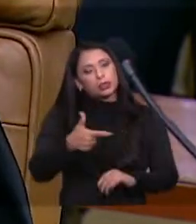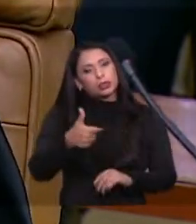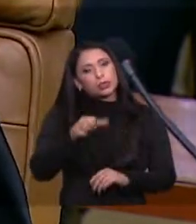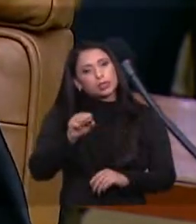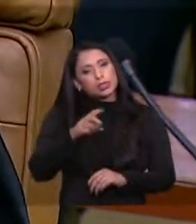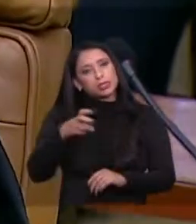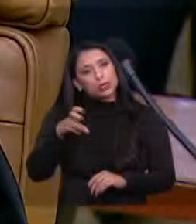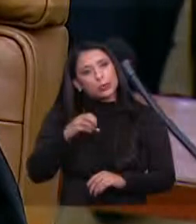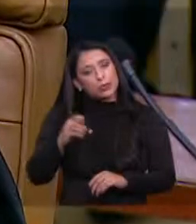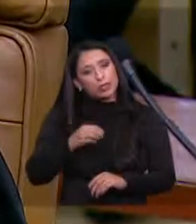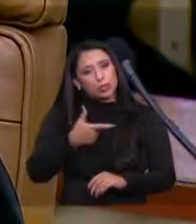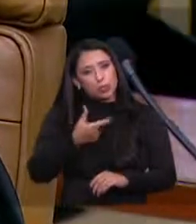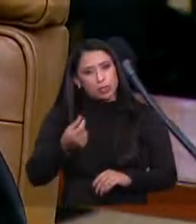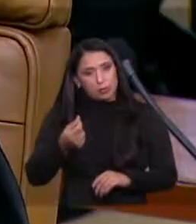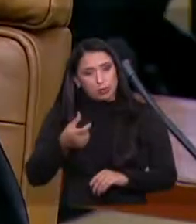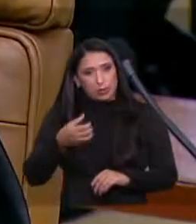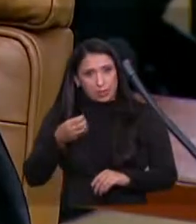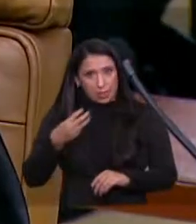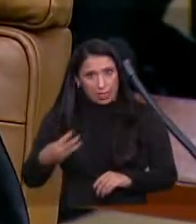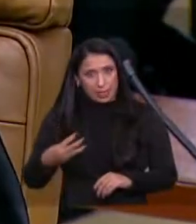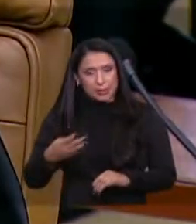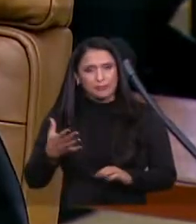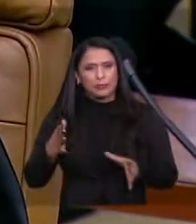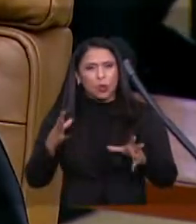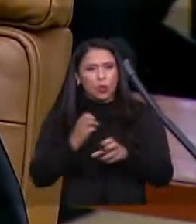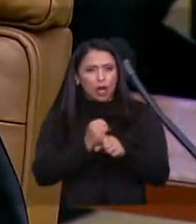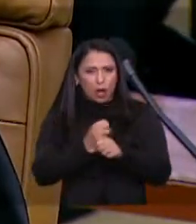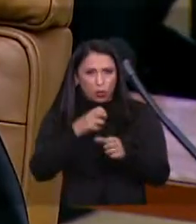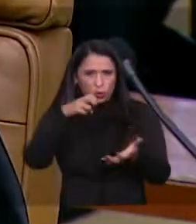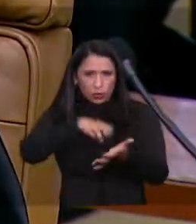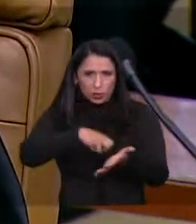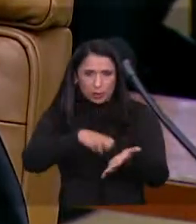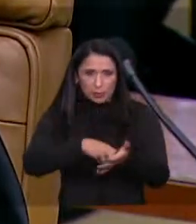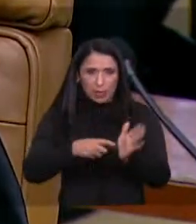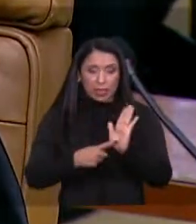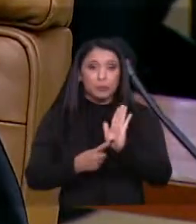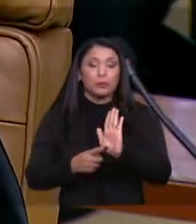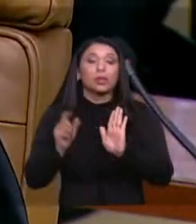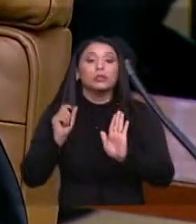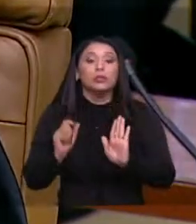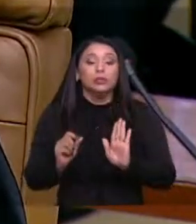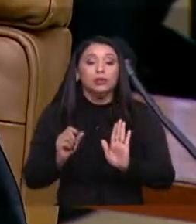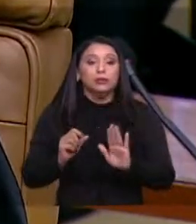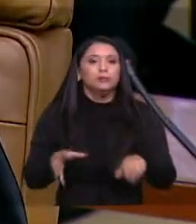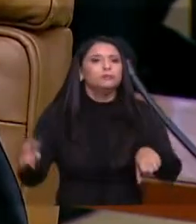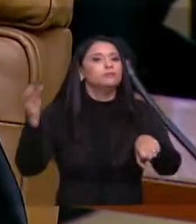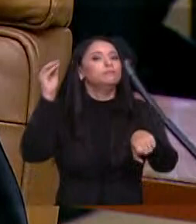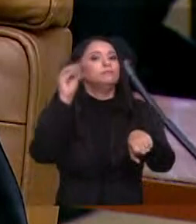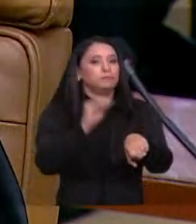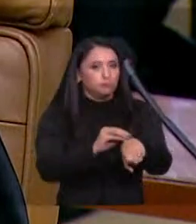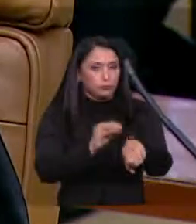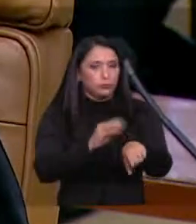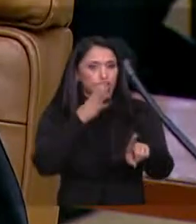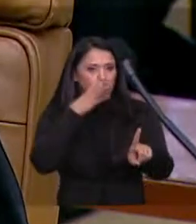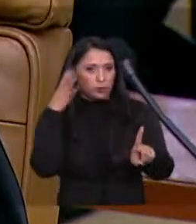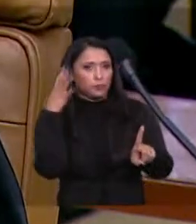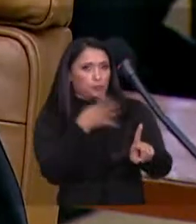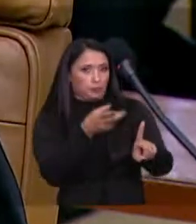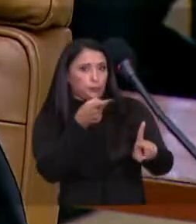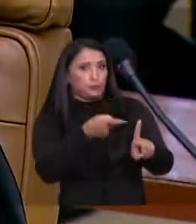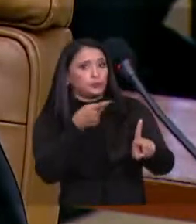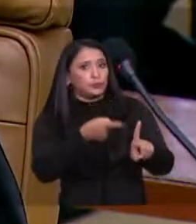2013 na primeira fase do cálculo da pena compreende exacerbada a culpabilidade do acusado